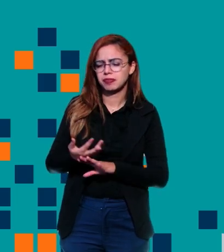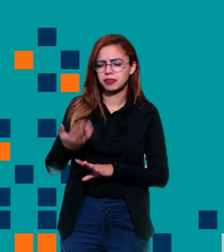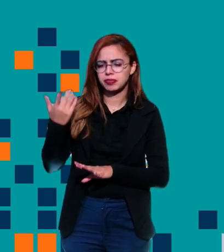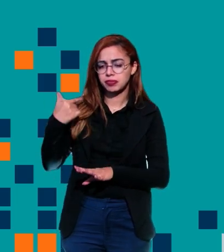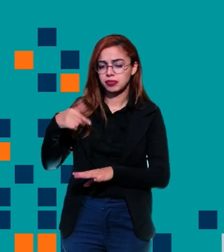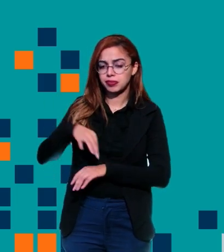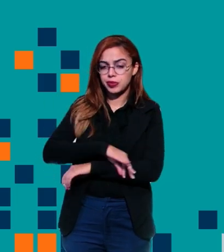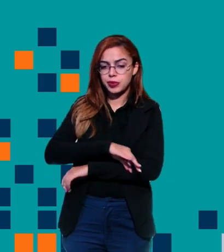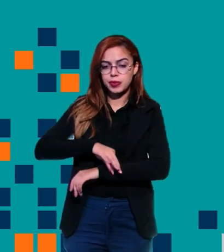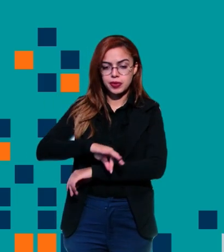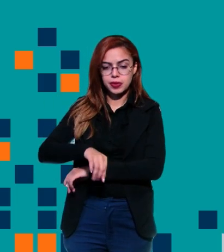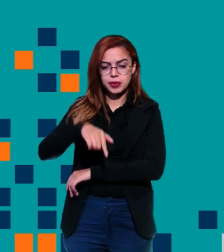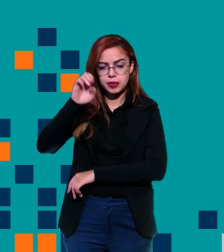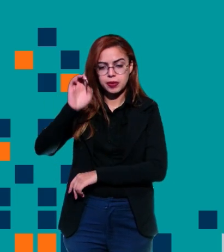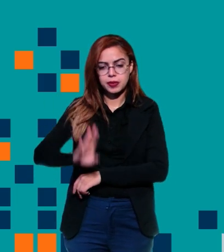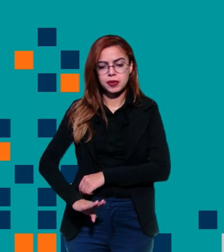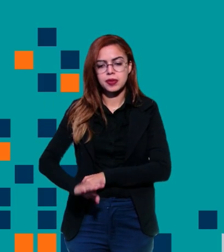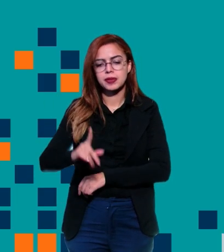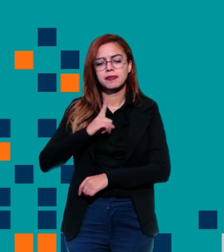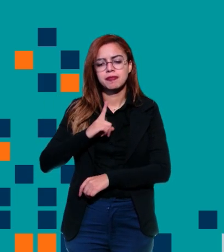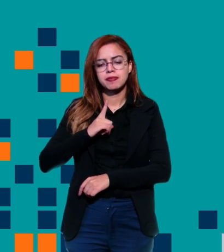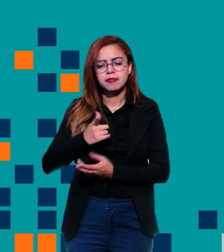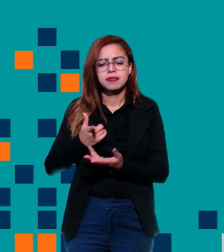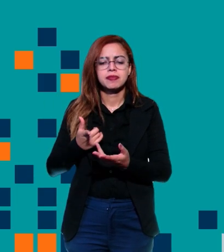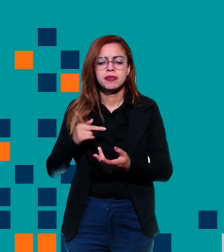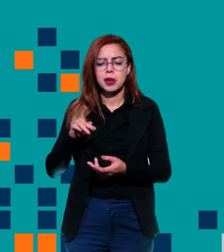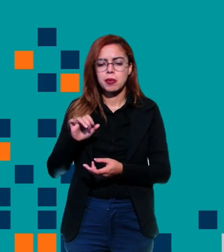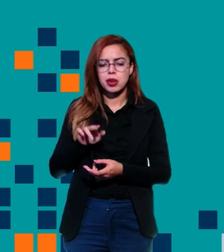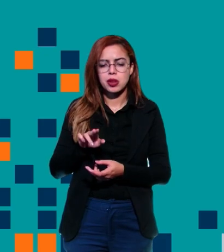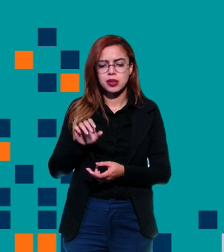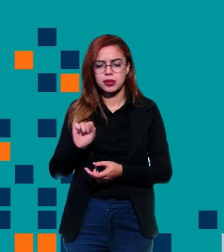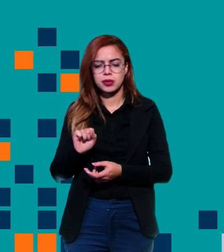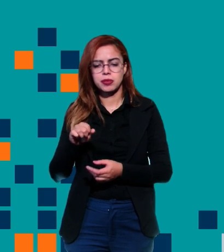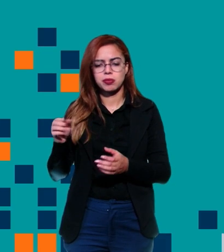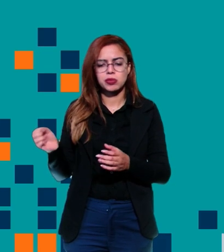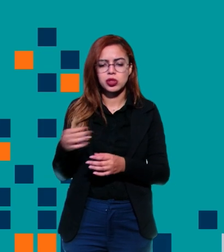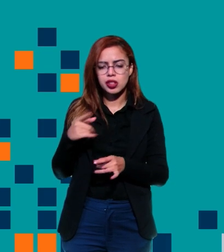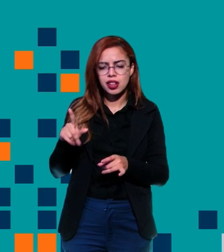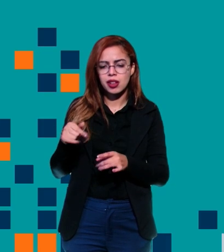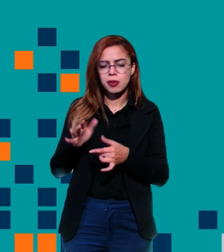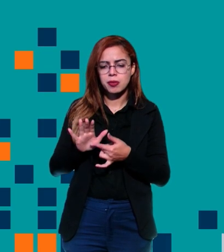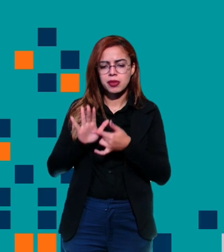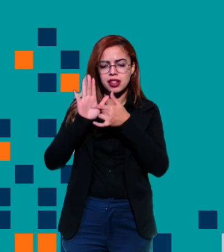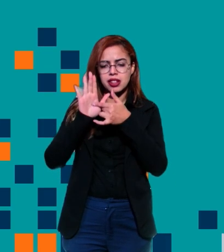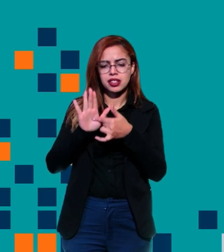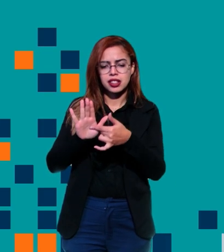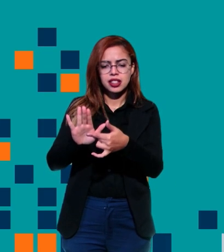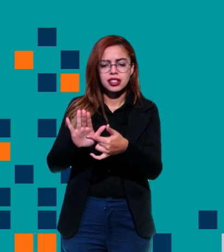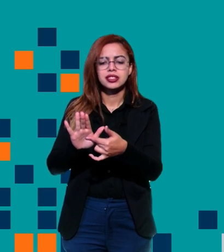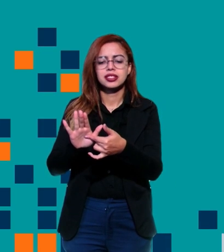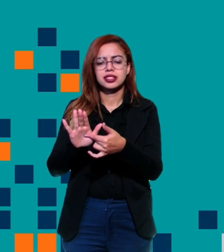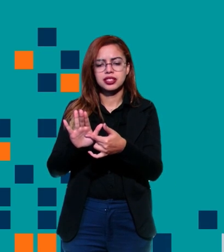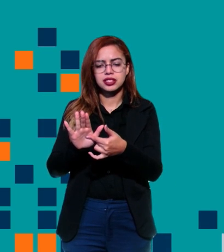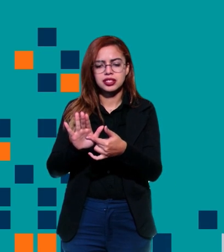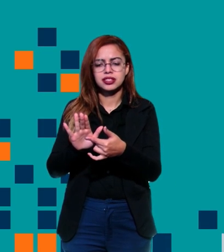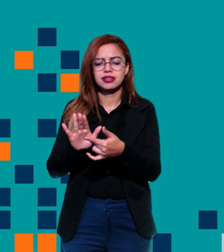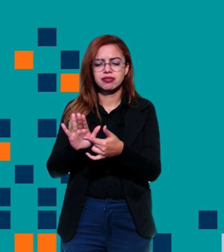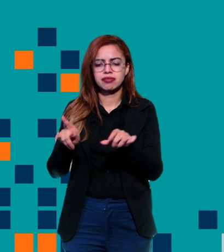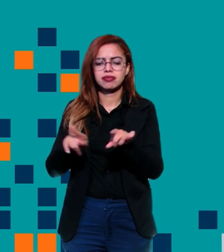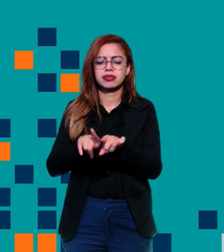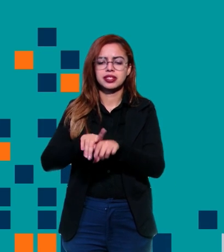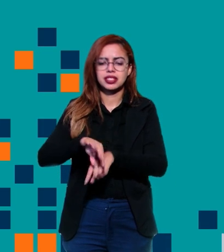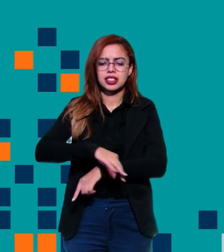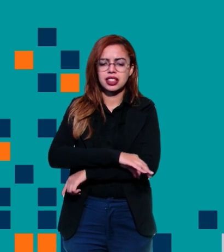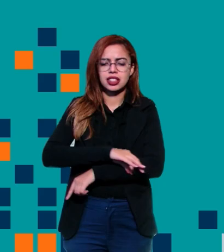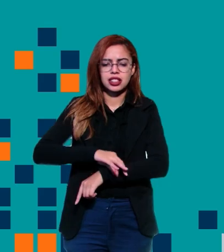no Brasil, a gente tinha essa coisa pós-moderna, e era o que aparecia, né? E a arquitetura, a